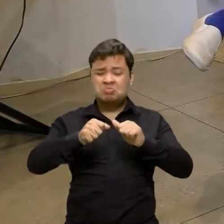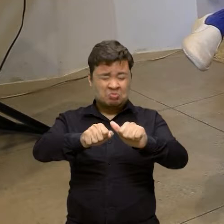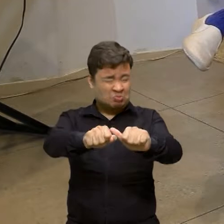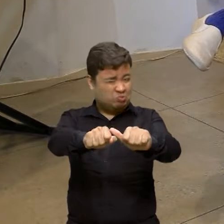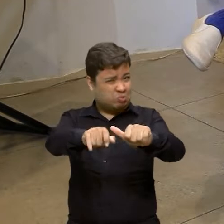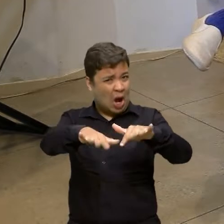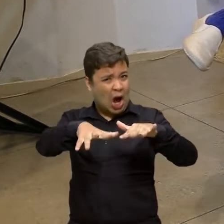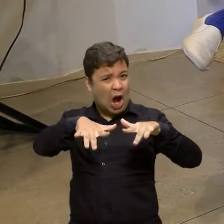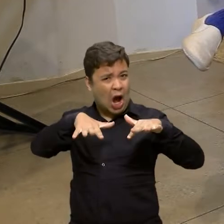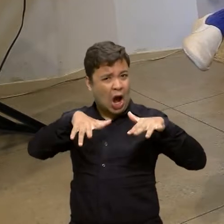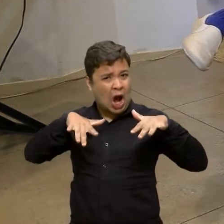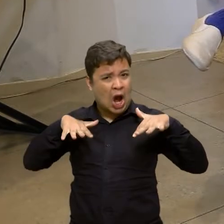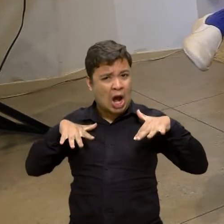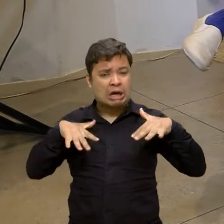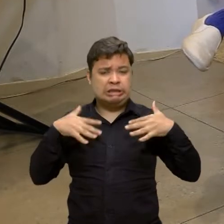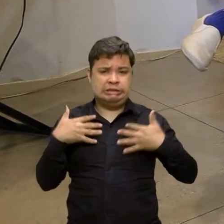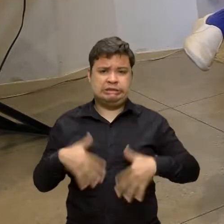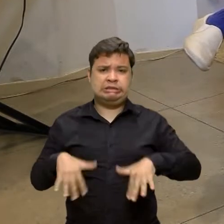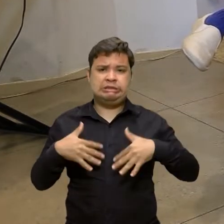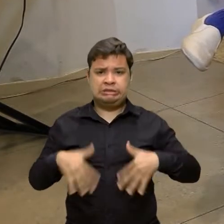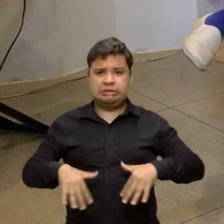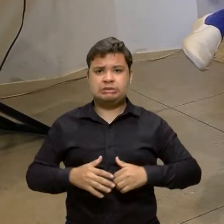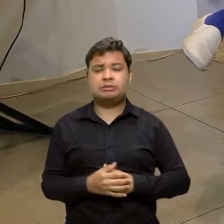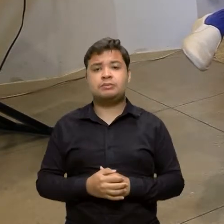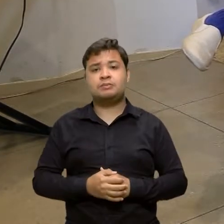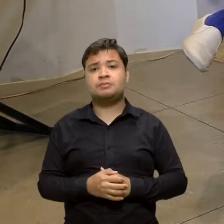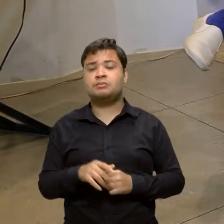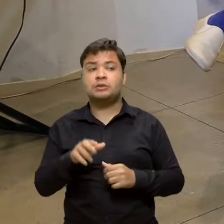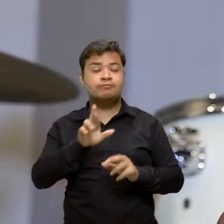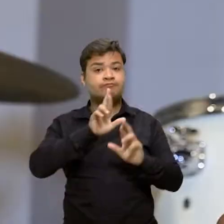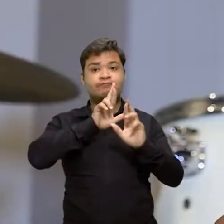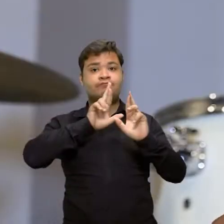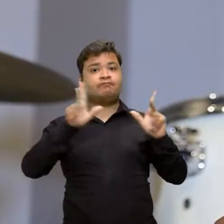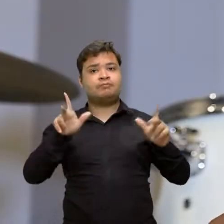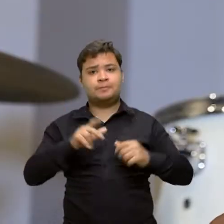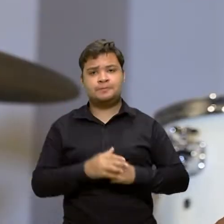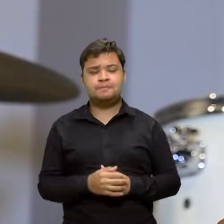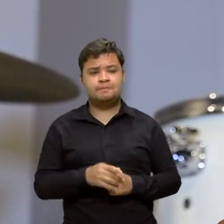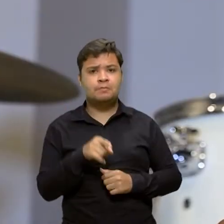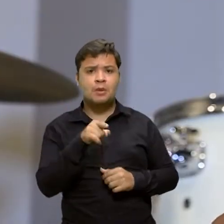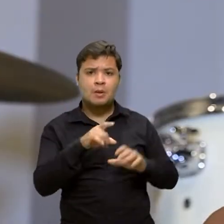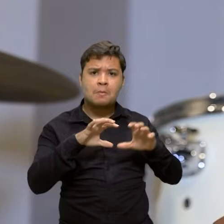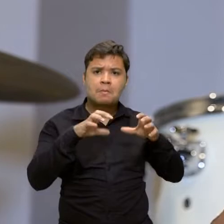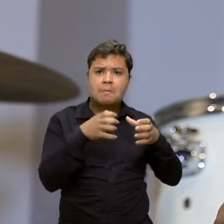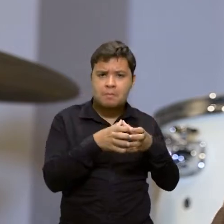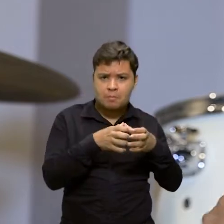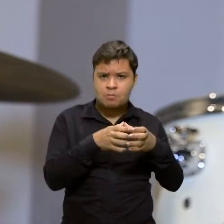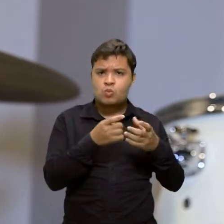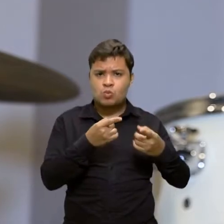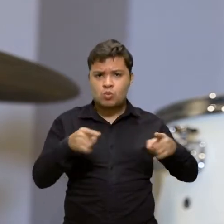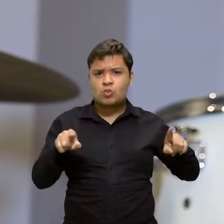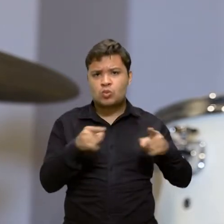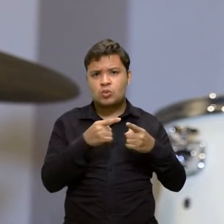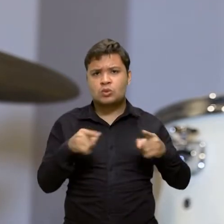galera, cara, era outro papo, sabe? Essas bandas que